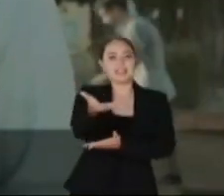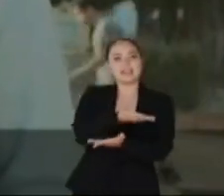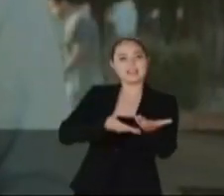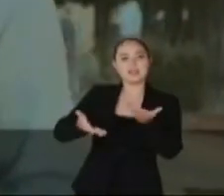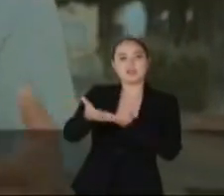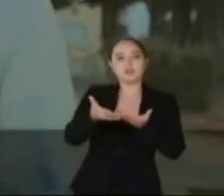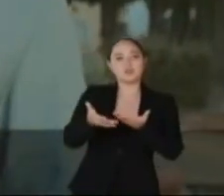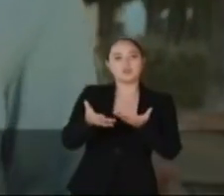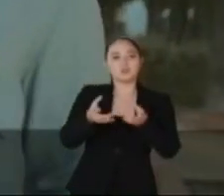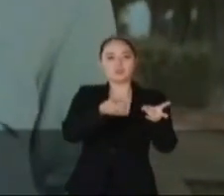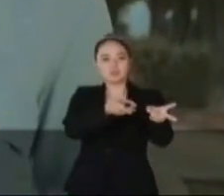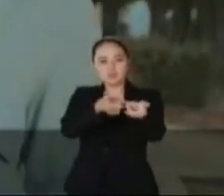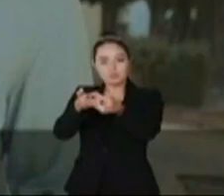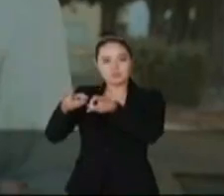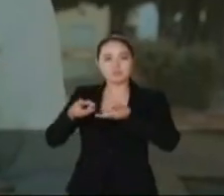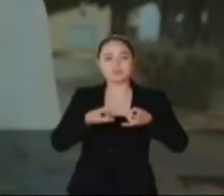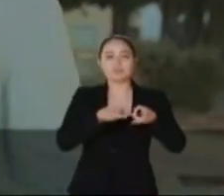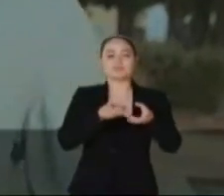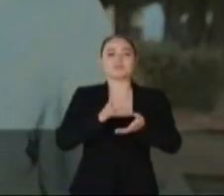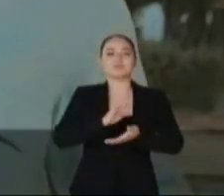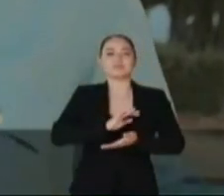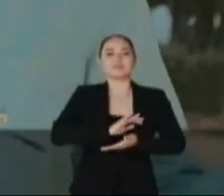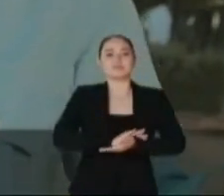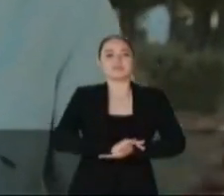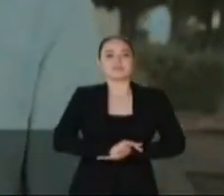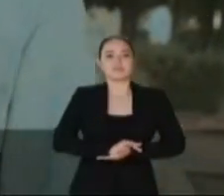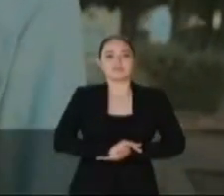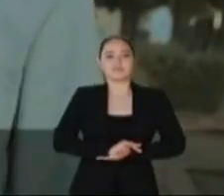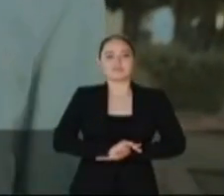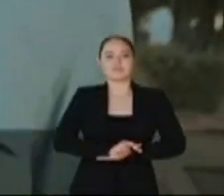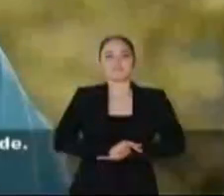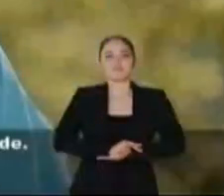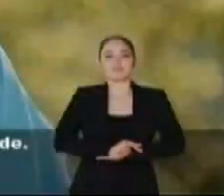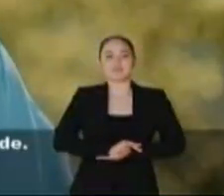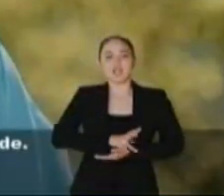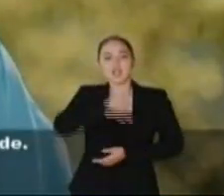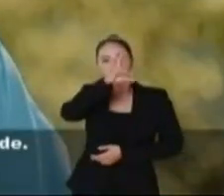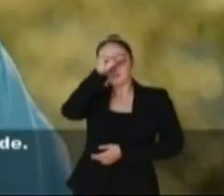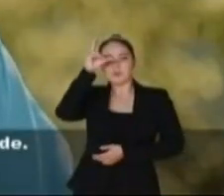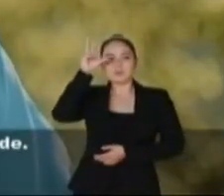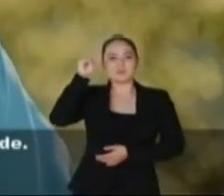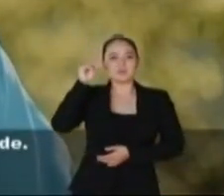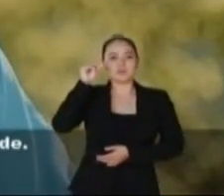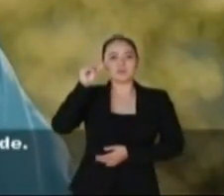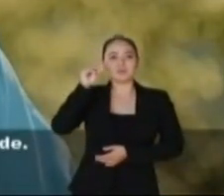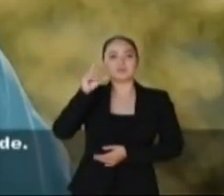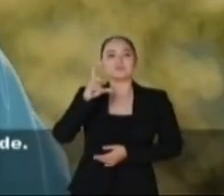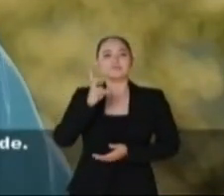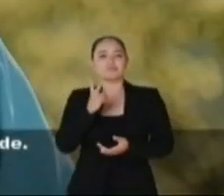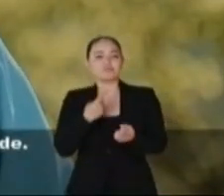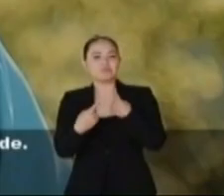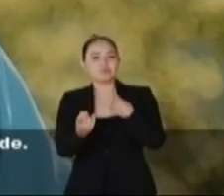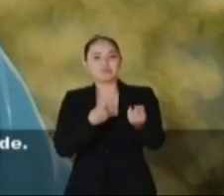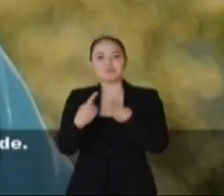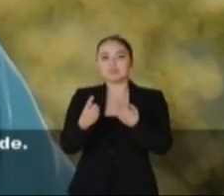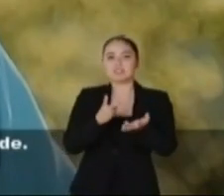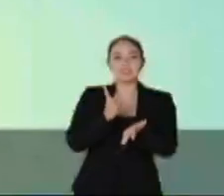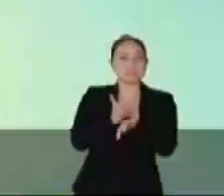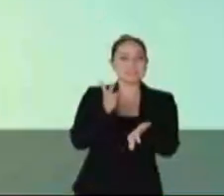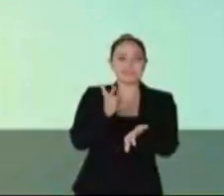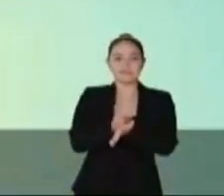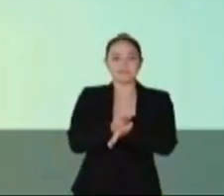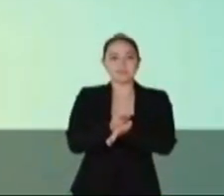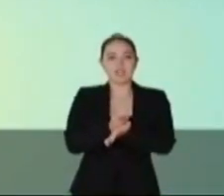participação popular, os conselhos funcionando e a comunidade sempre ouvida. Um prefeito que desenvolveu um diálogo constante com a